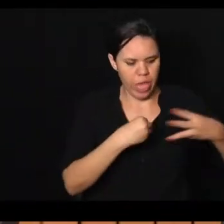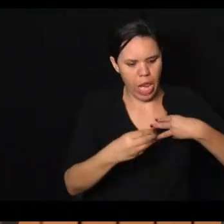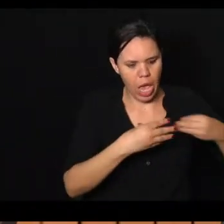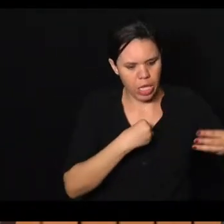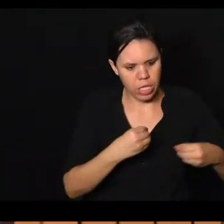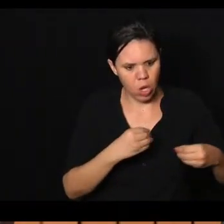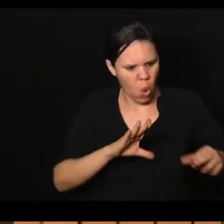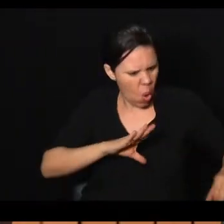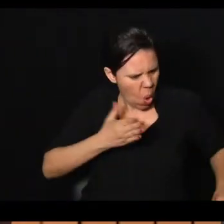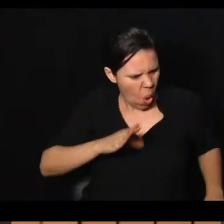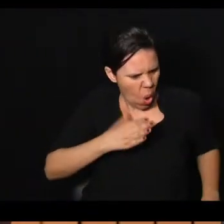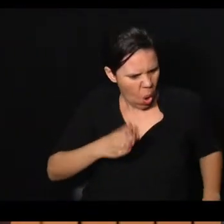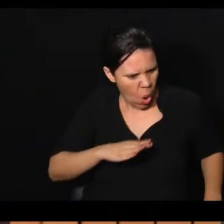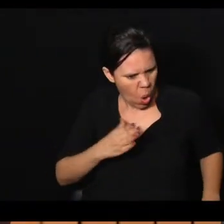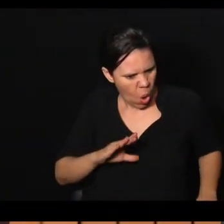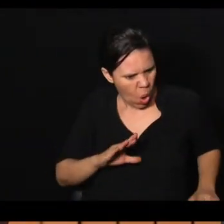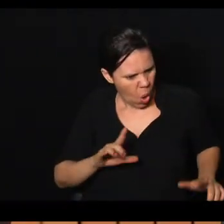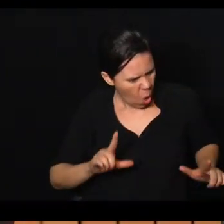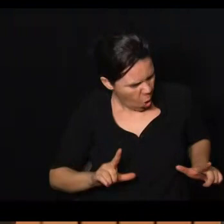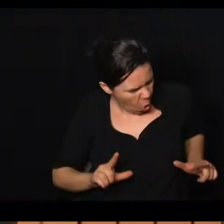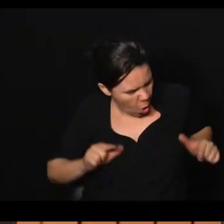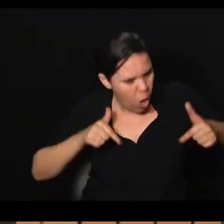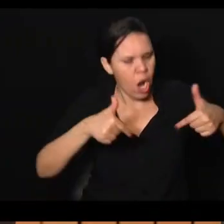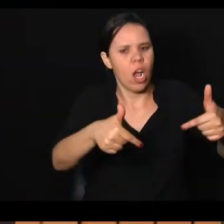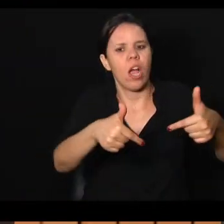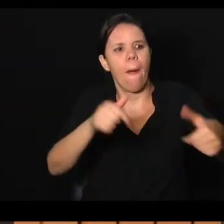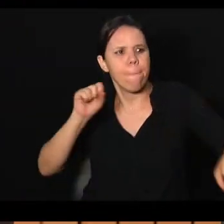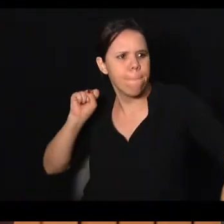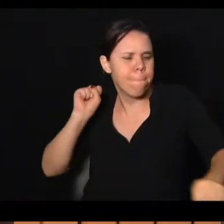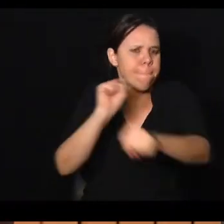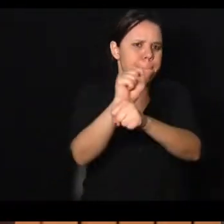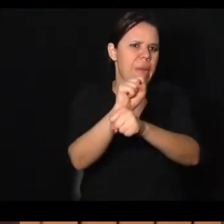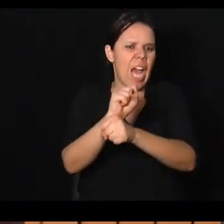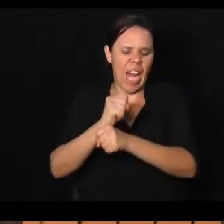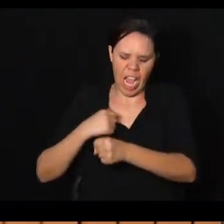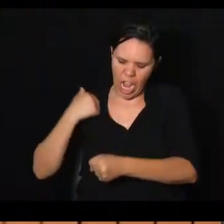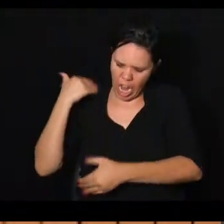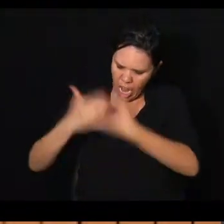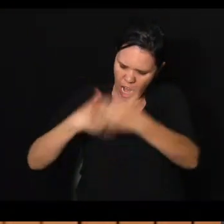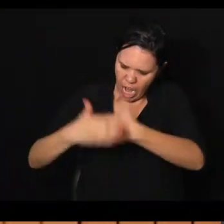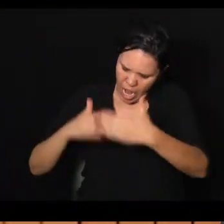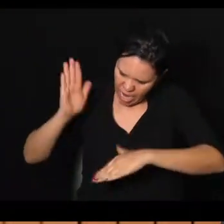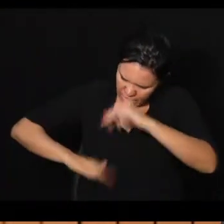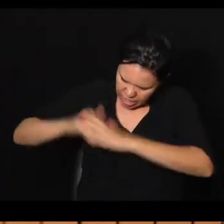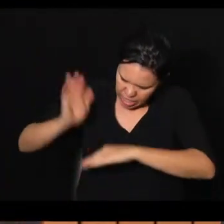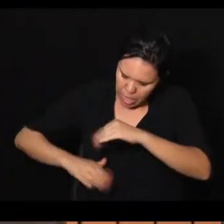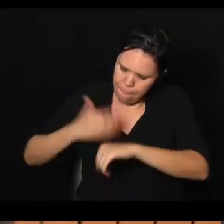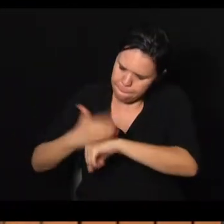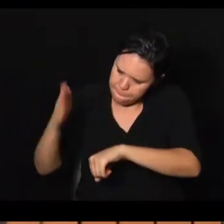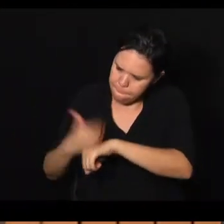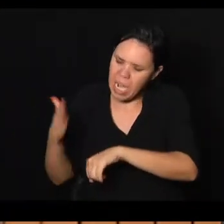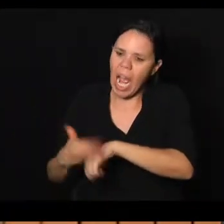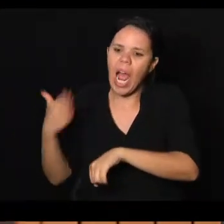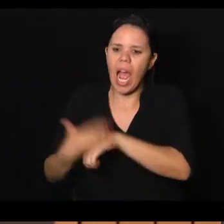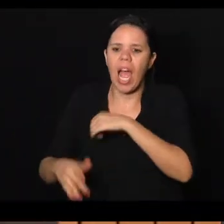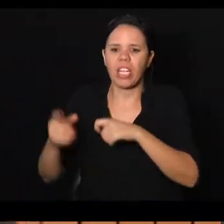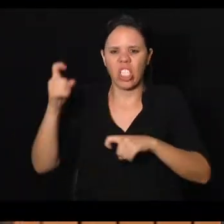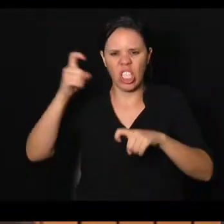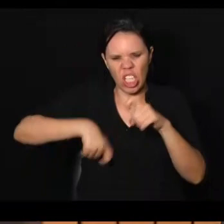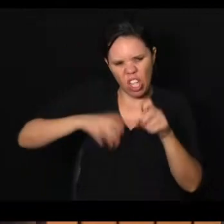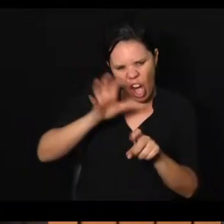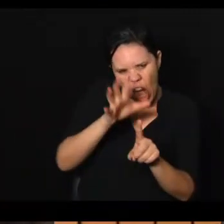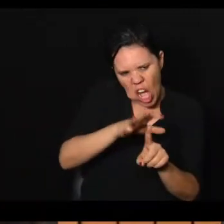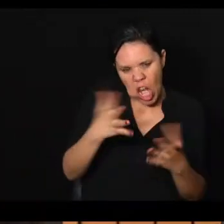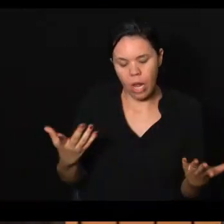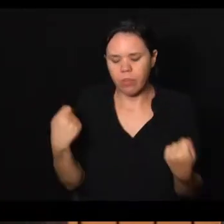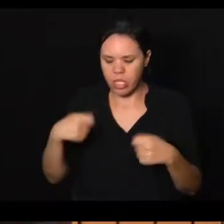com coragem de se levantar e interromper o ciclo. Se é um ciclo, nós estávamos precisando de